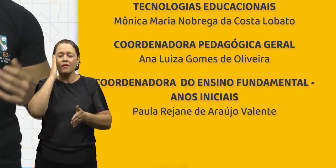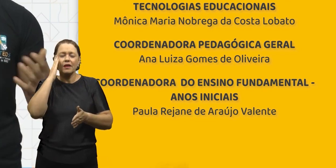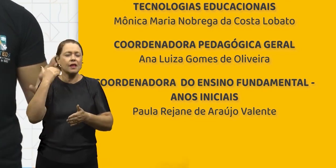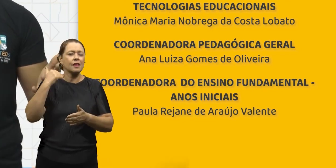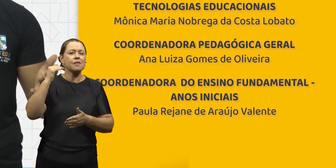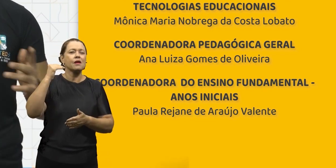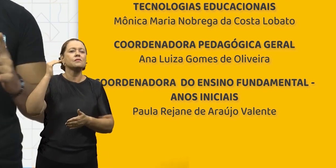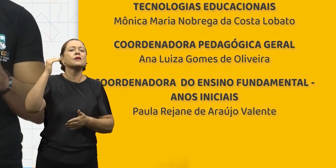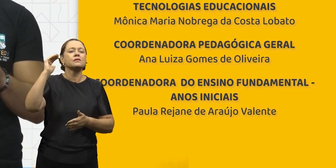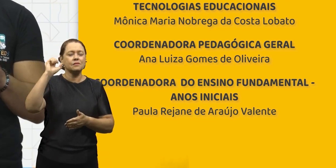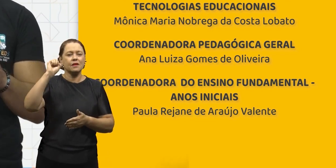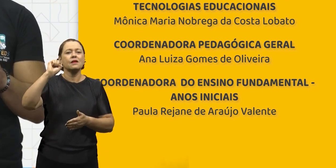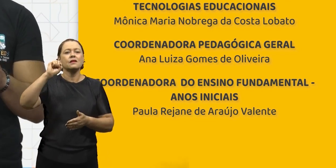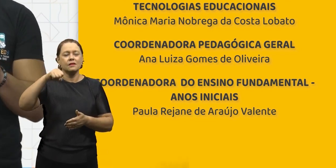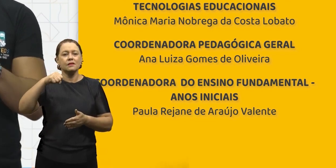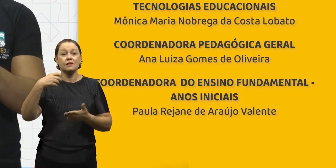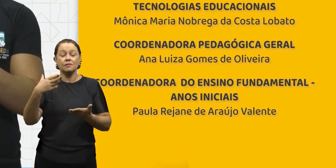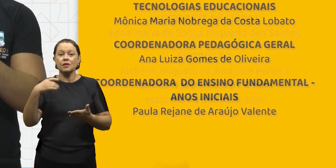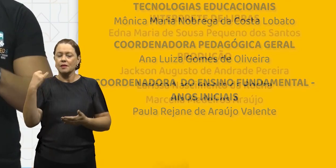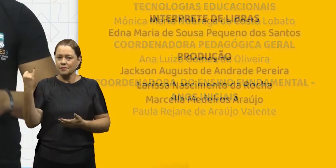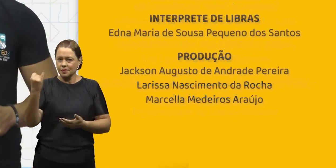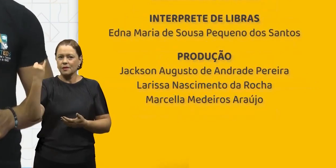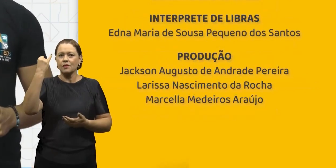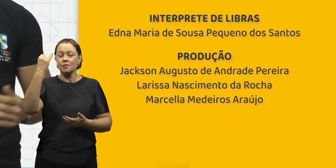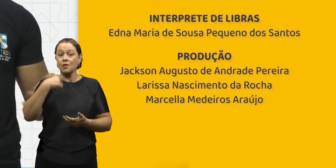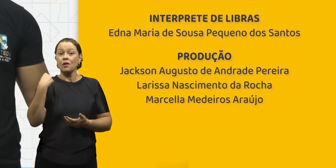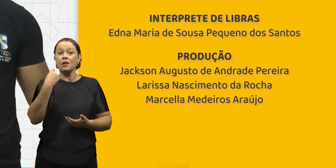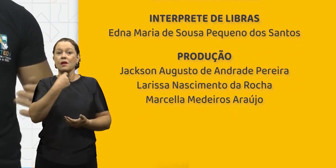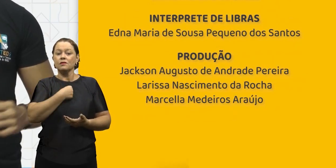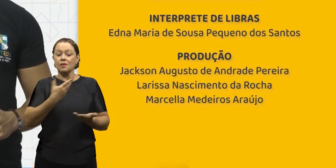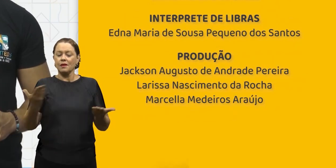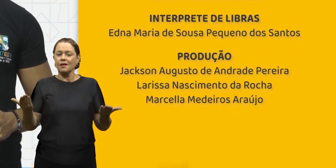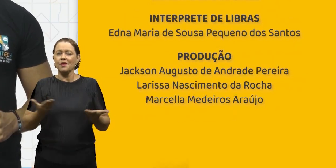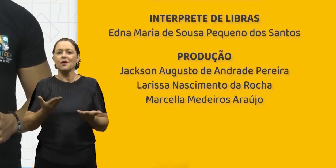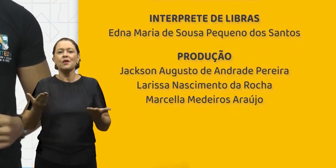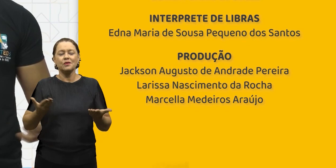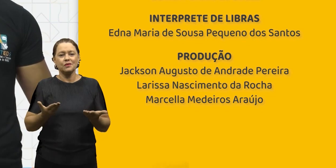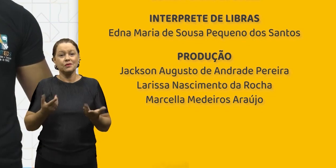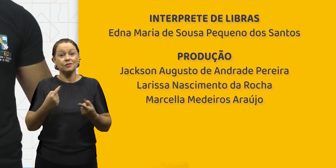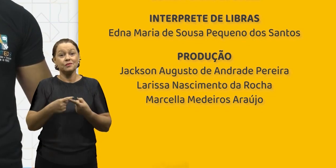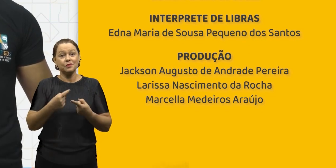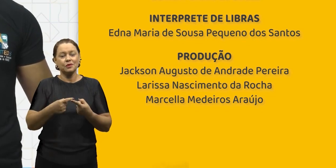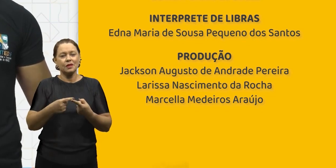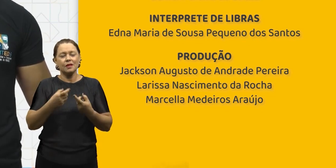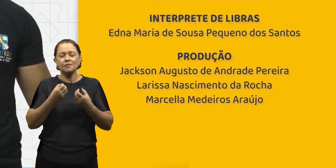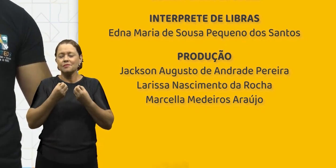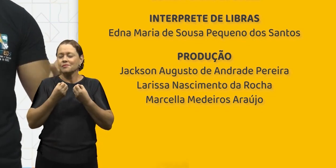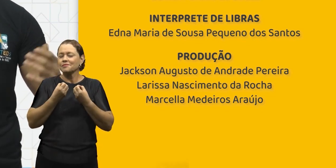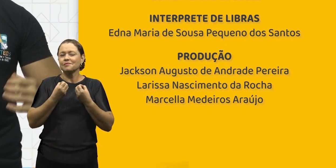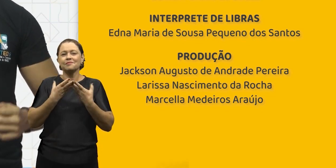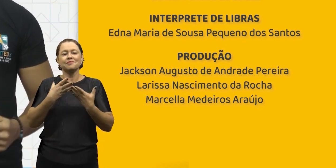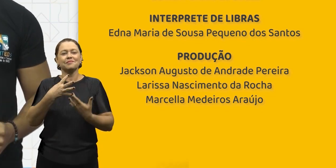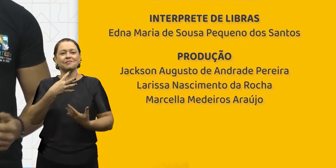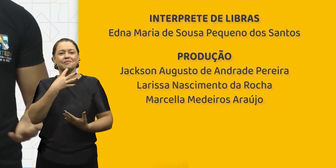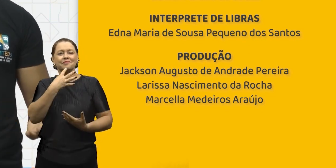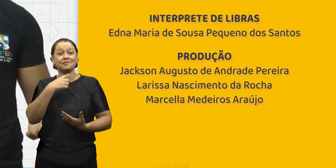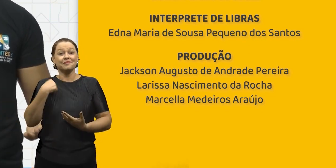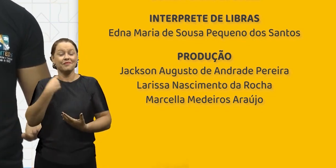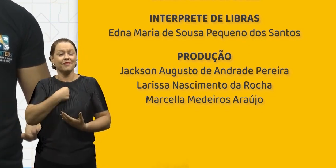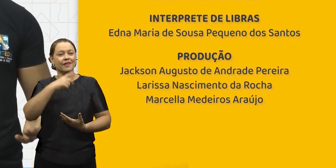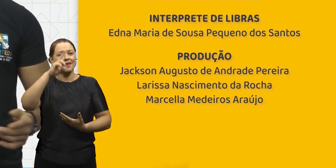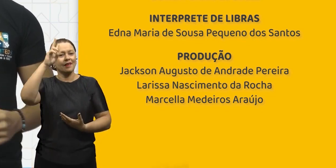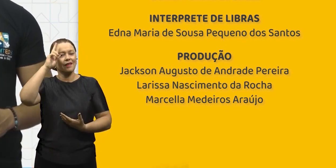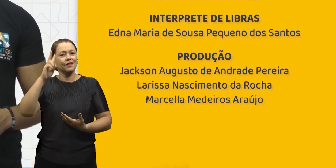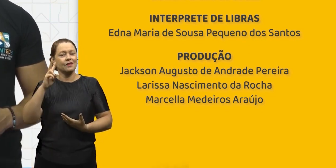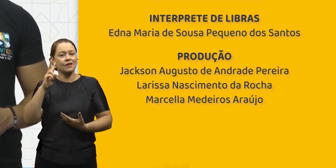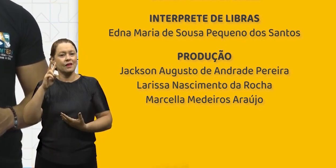conhecendo muito mais sobre esses temas, que são tão importantes para nós na atualidade. Afinal, é muito bom conhecer a nossa